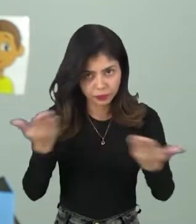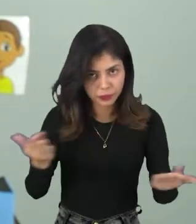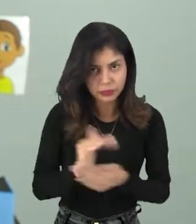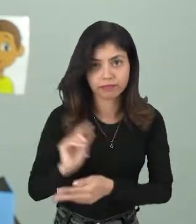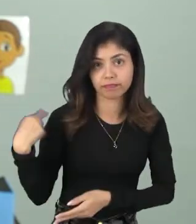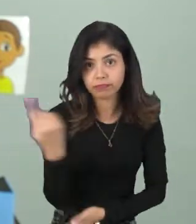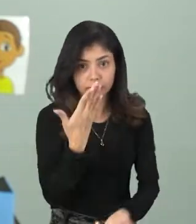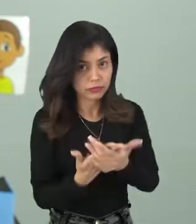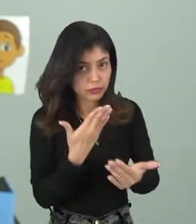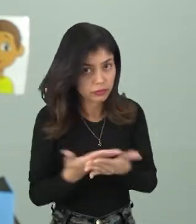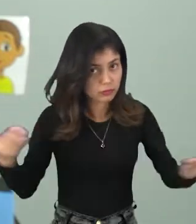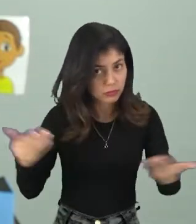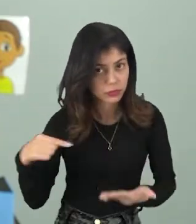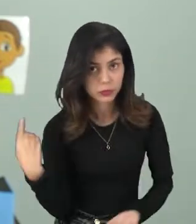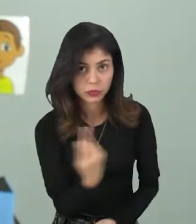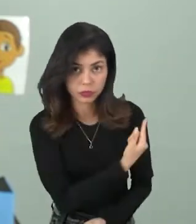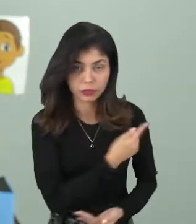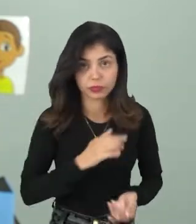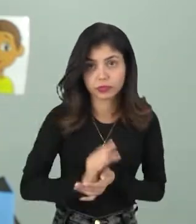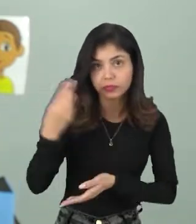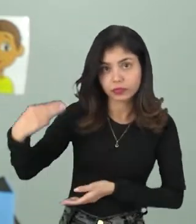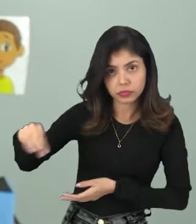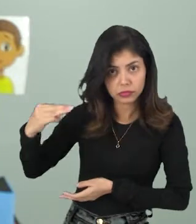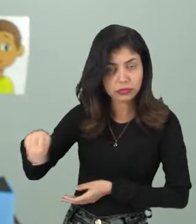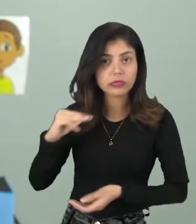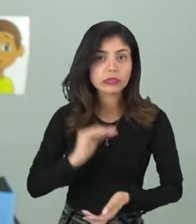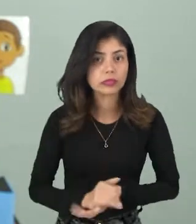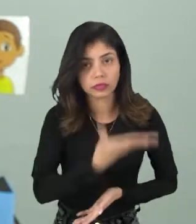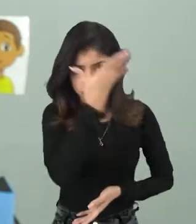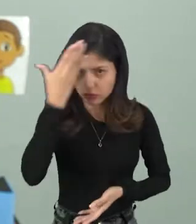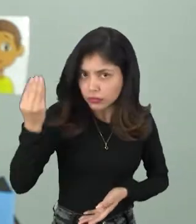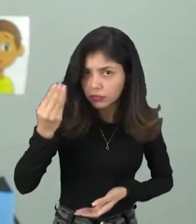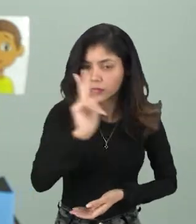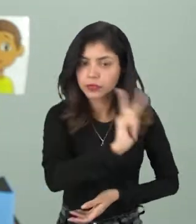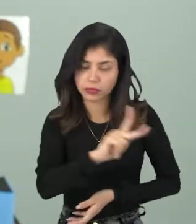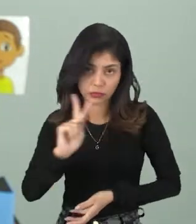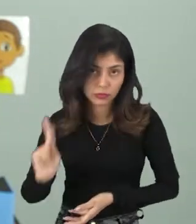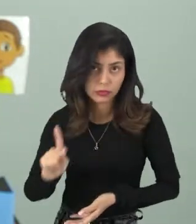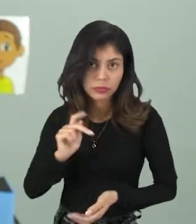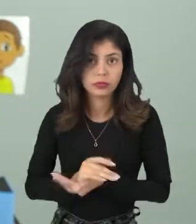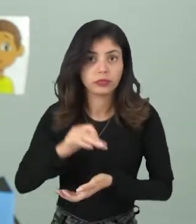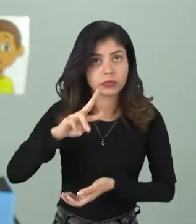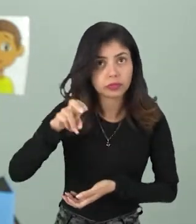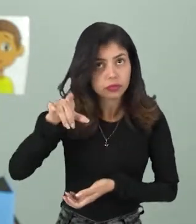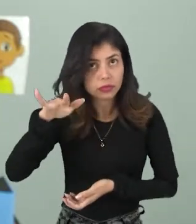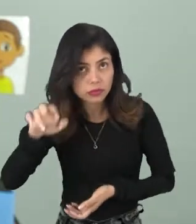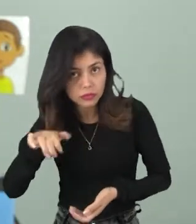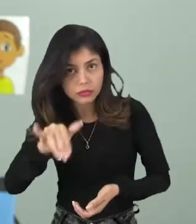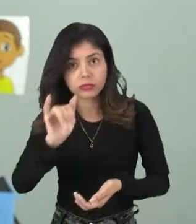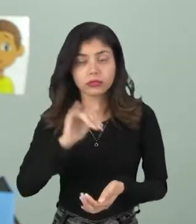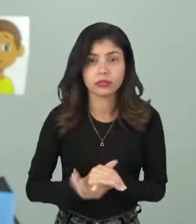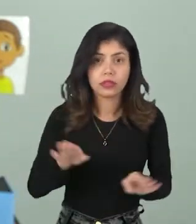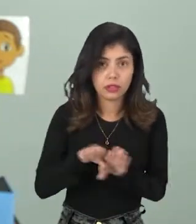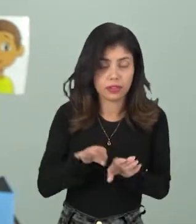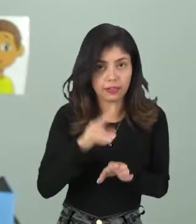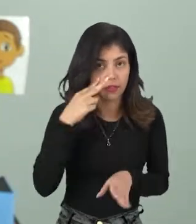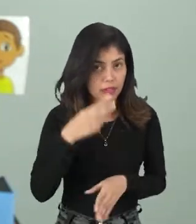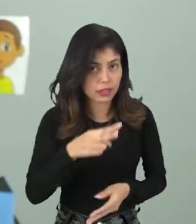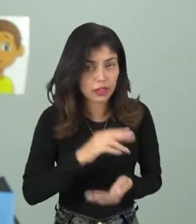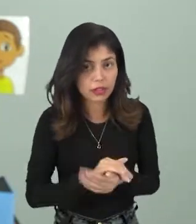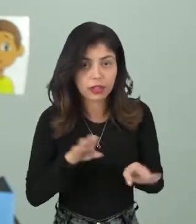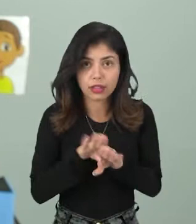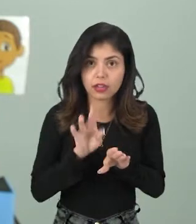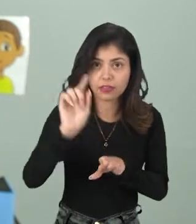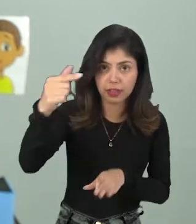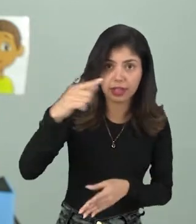vocês e a nossa aula de hoje será de matemática para quem esqueceu eu sou a professora Marilane Morais e eu conto com a sua participação